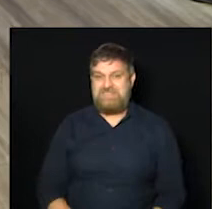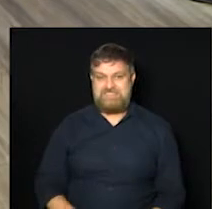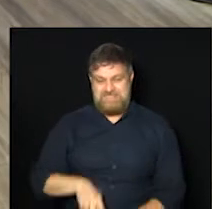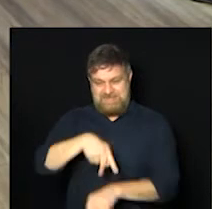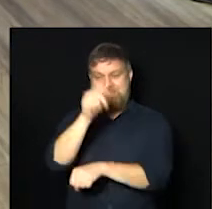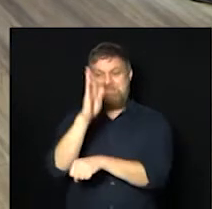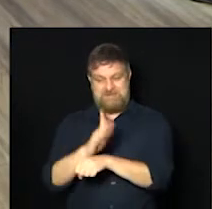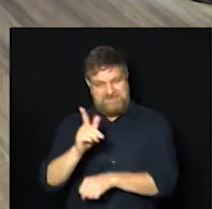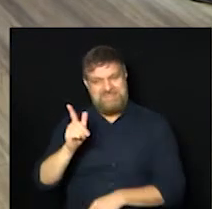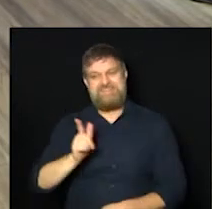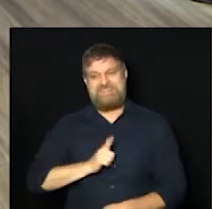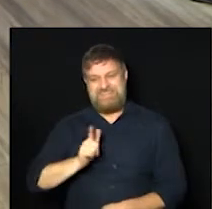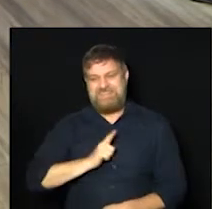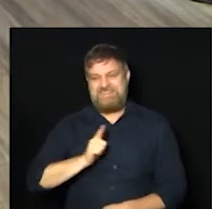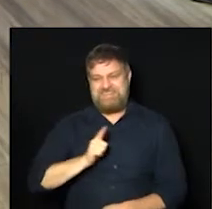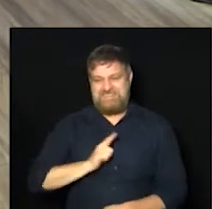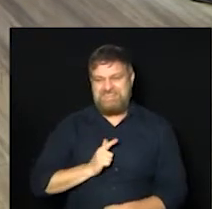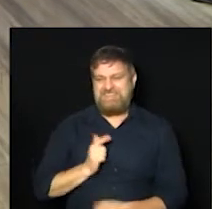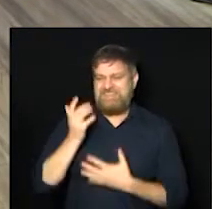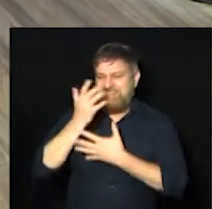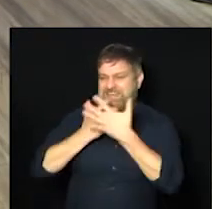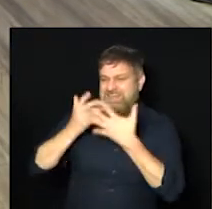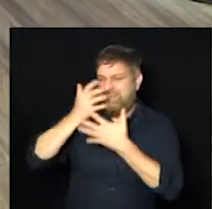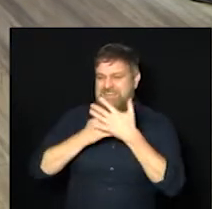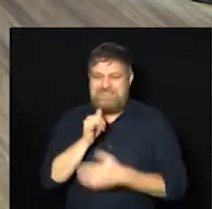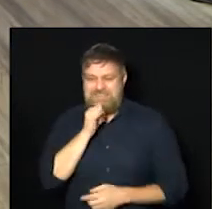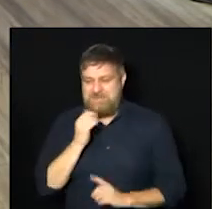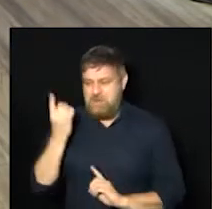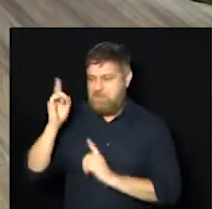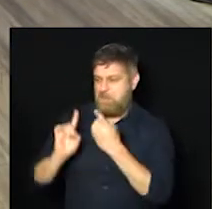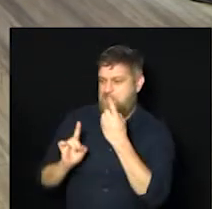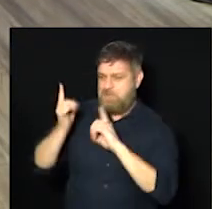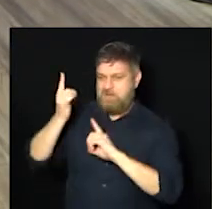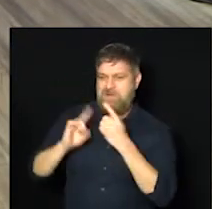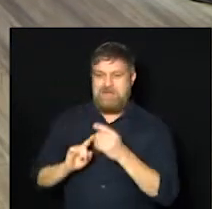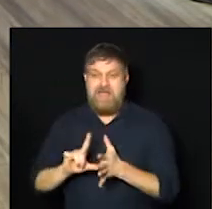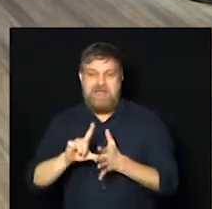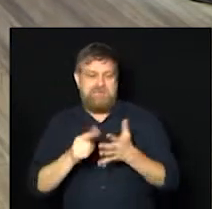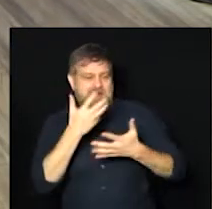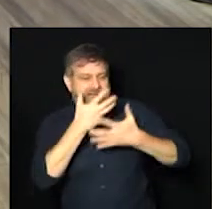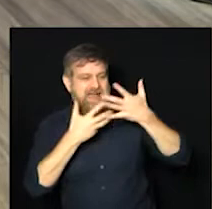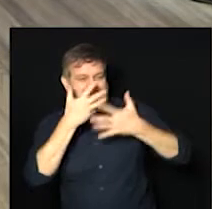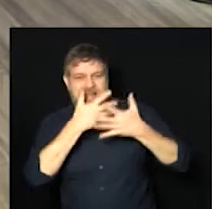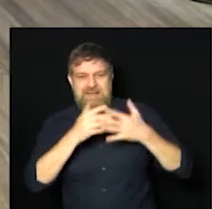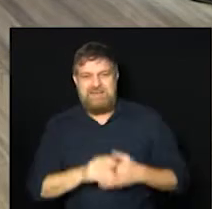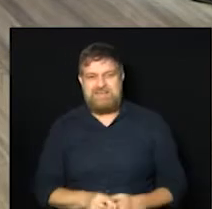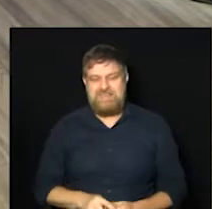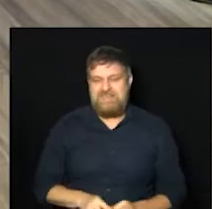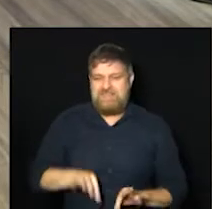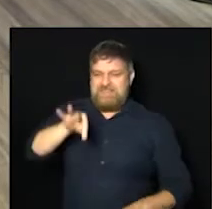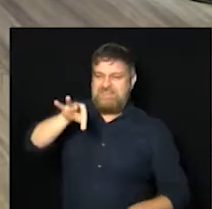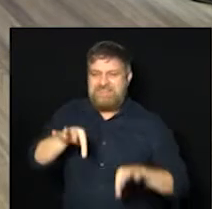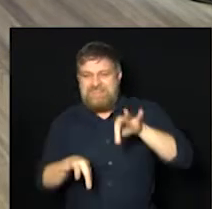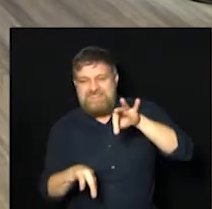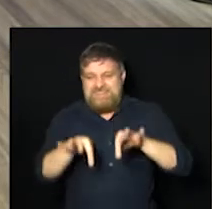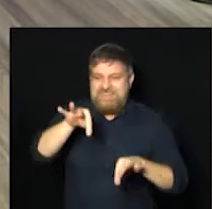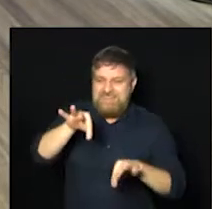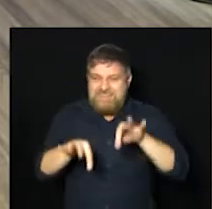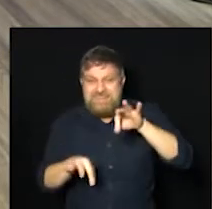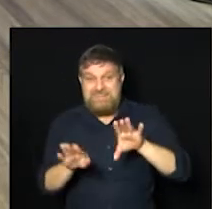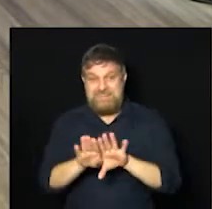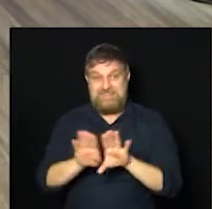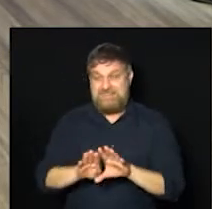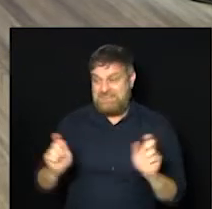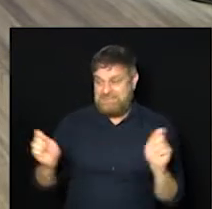nosso país, né? Então, dá para cantar, por exemplo, no carnaval, dá para cantar em festa junina, oportunidade não